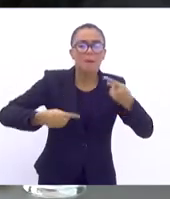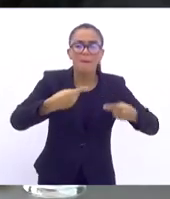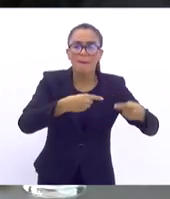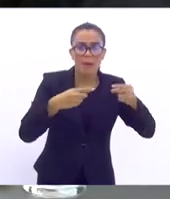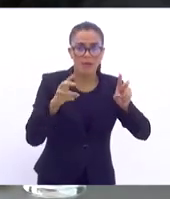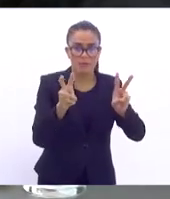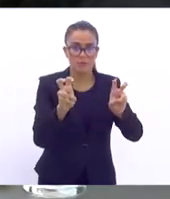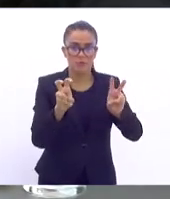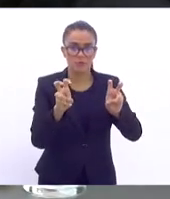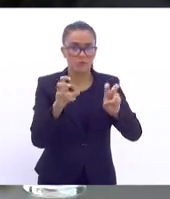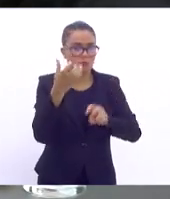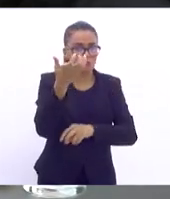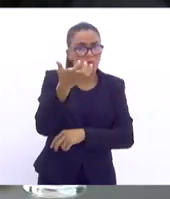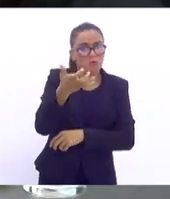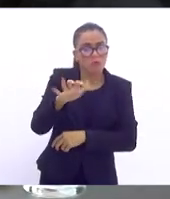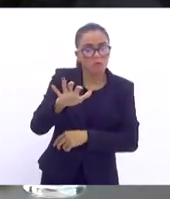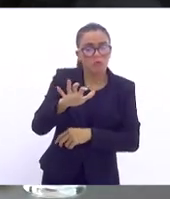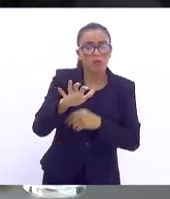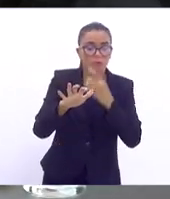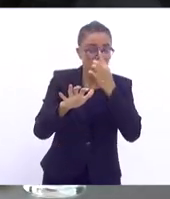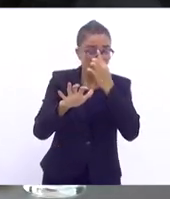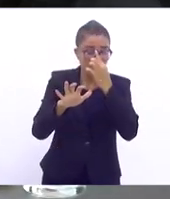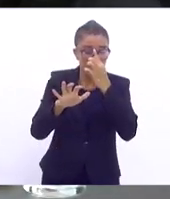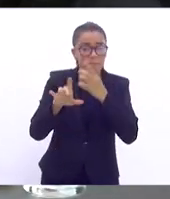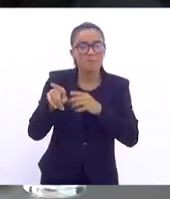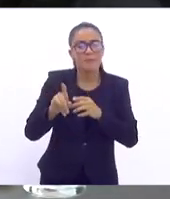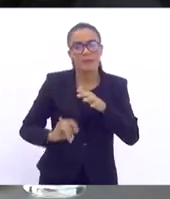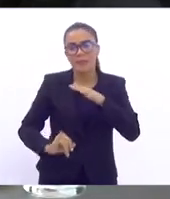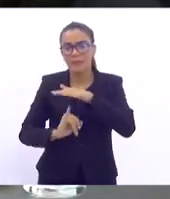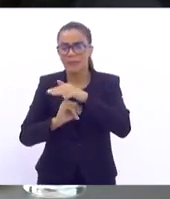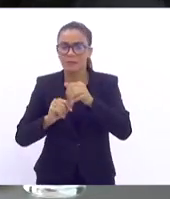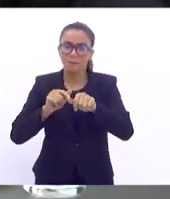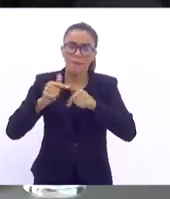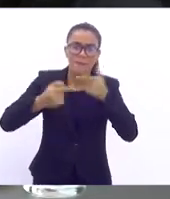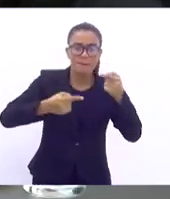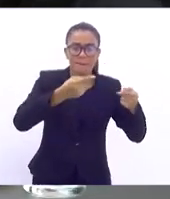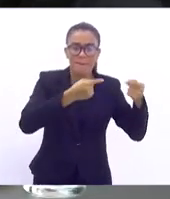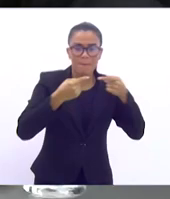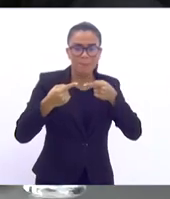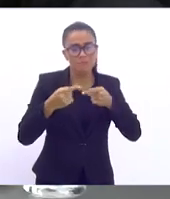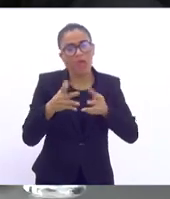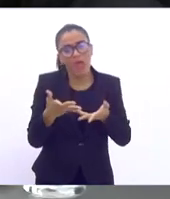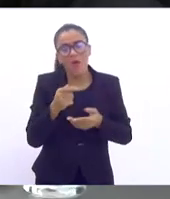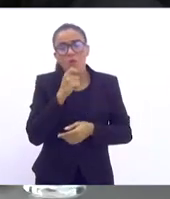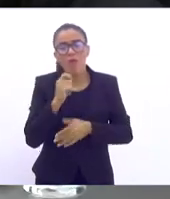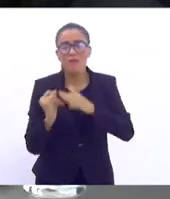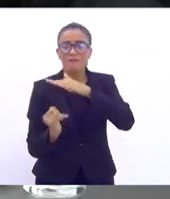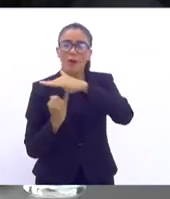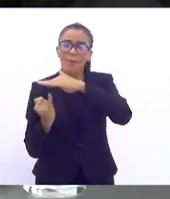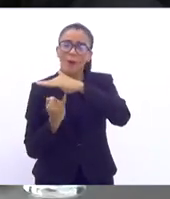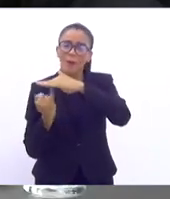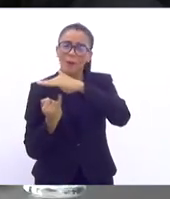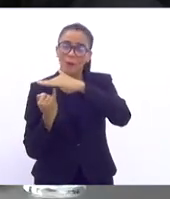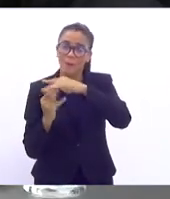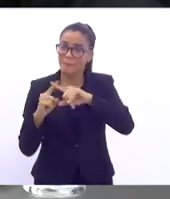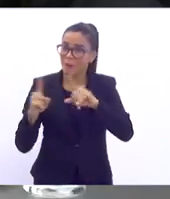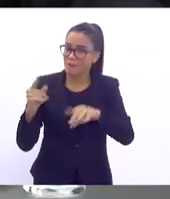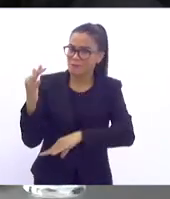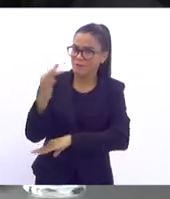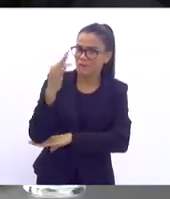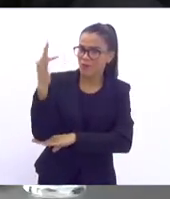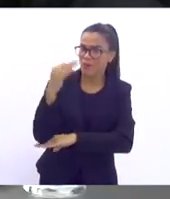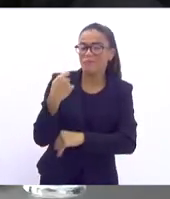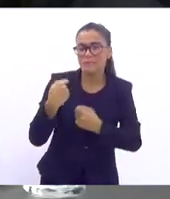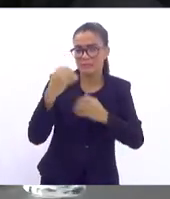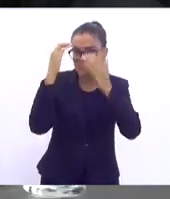institucionalizar para que a casa tenha acolhimento ela é naturalmente uma frente do ponto de vista informal mas ela para ser formalizada ela tem que ter